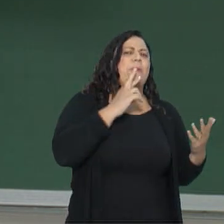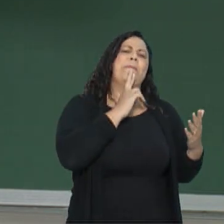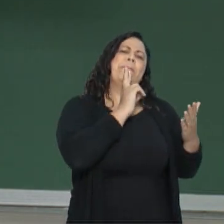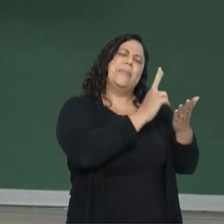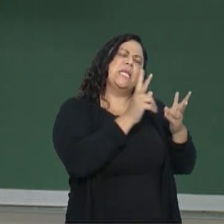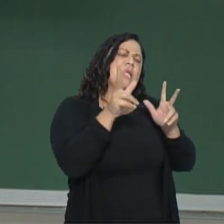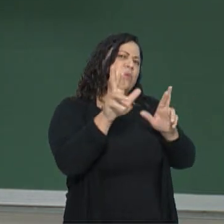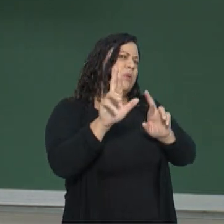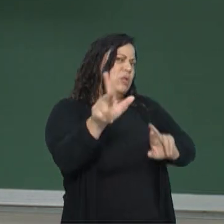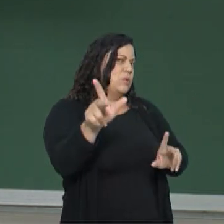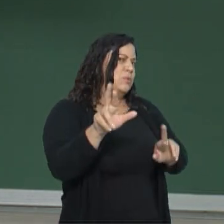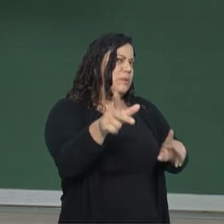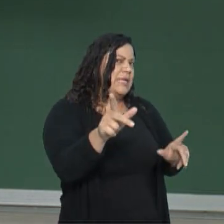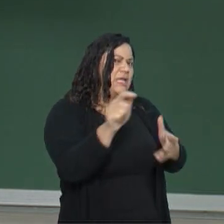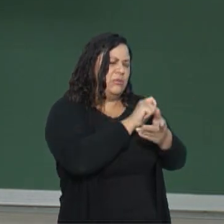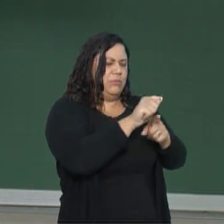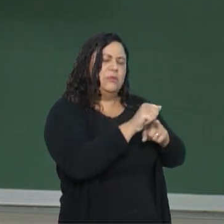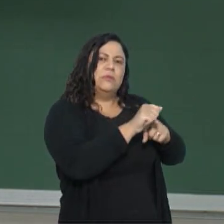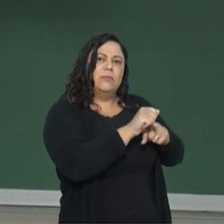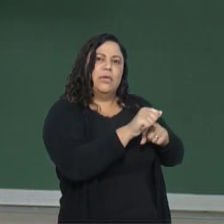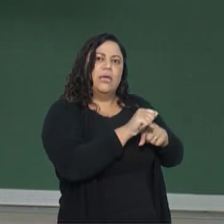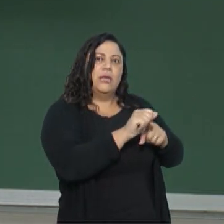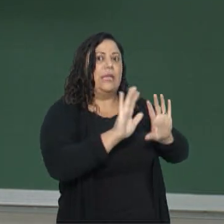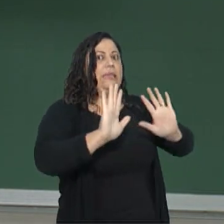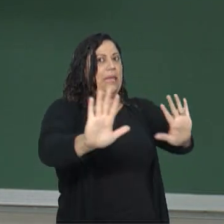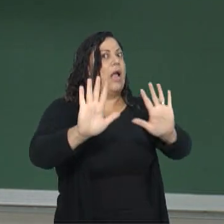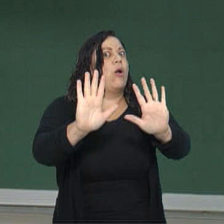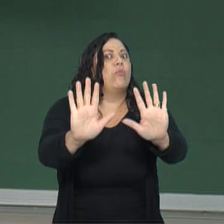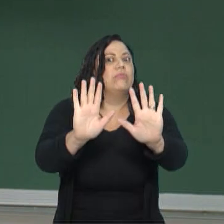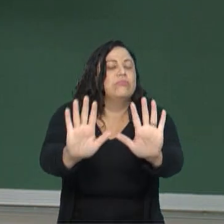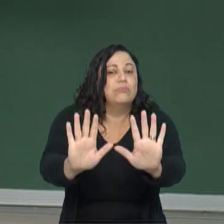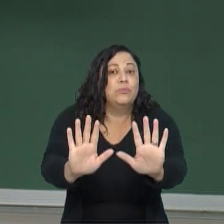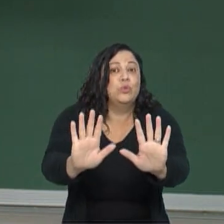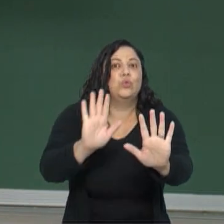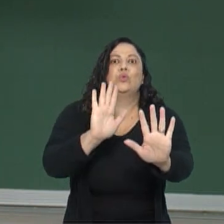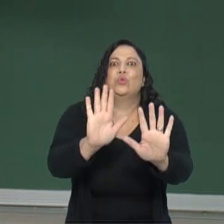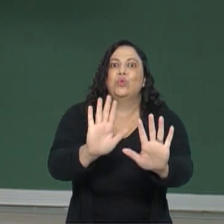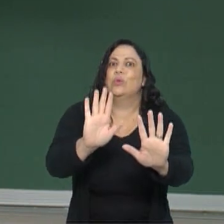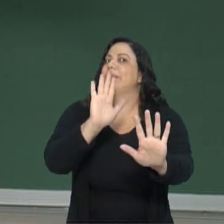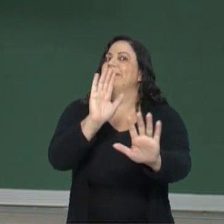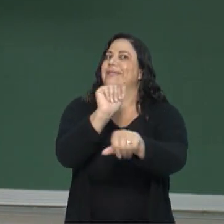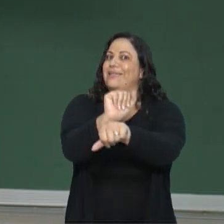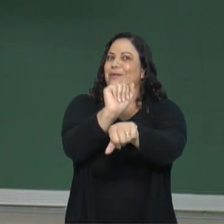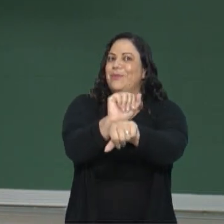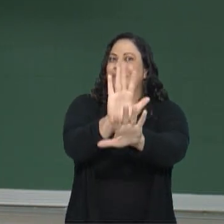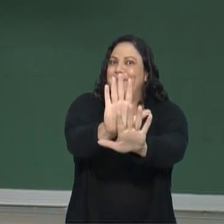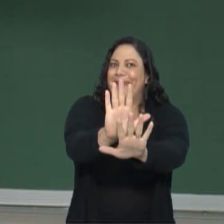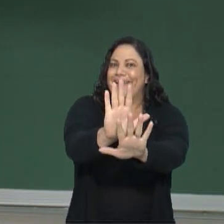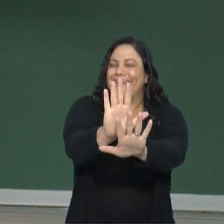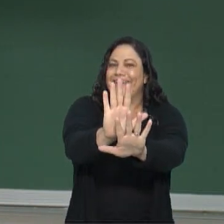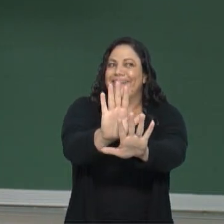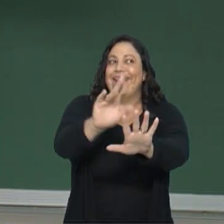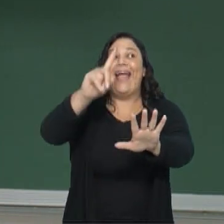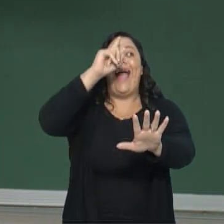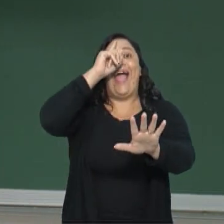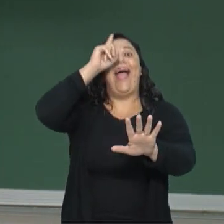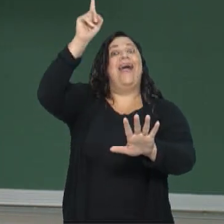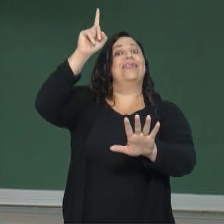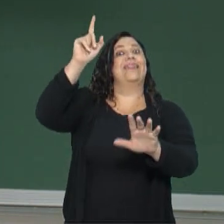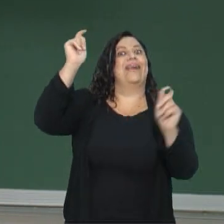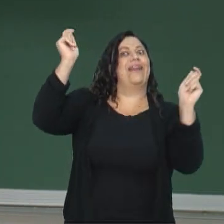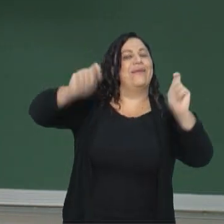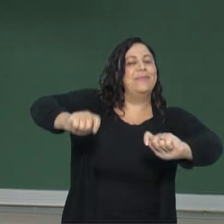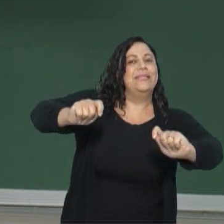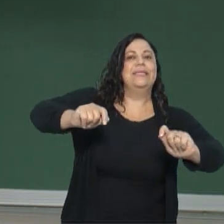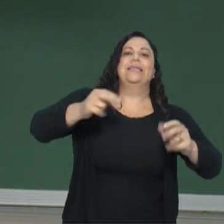igual à tua, eu tenho que apagar tudo? Não. Calma lá, segura essa borracha, segura essa borracha. A ideia tem que ser a